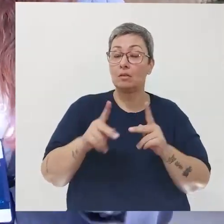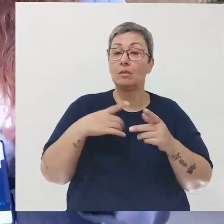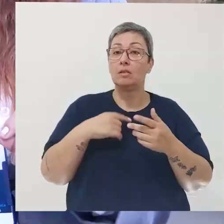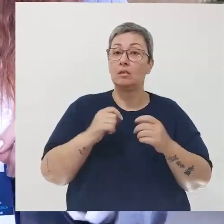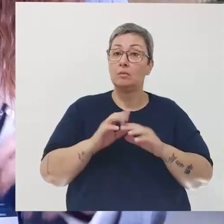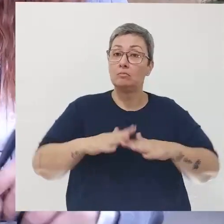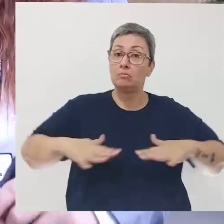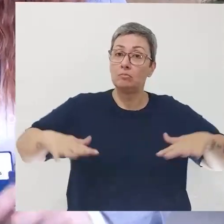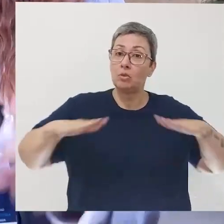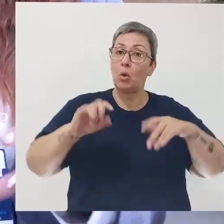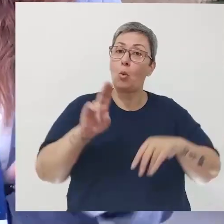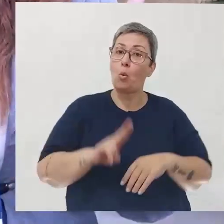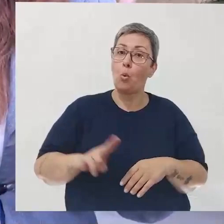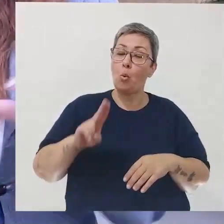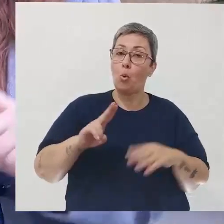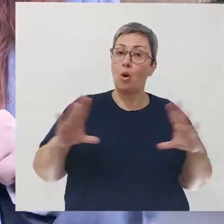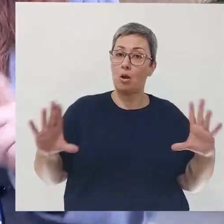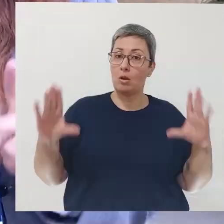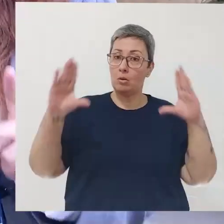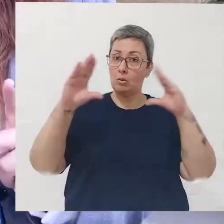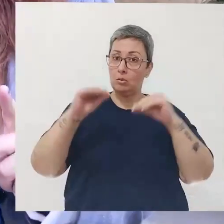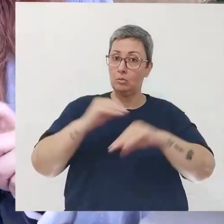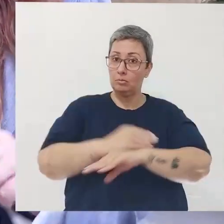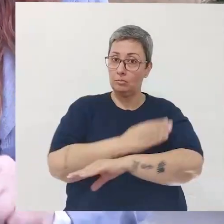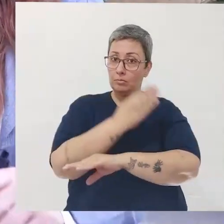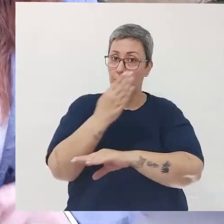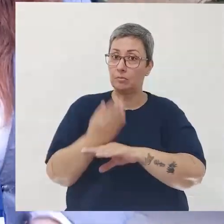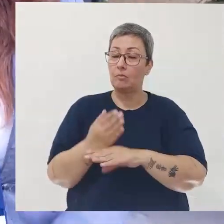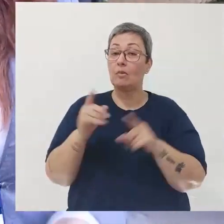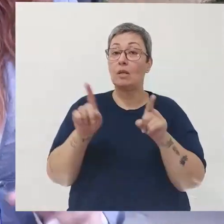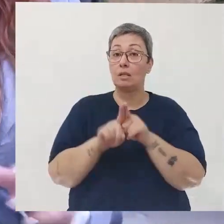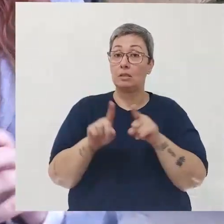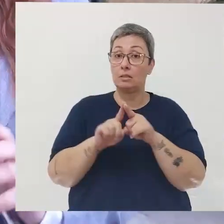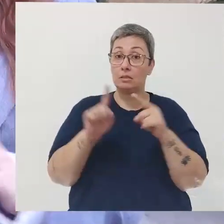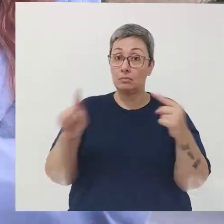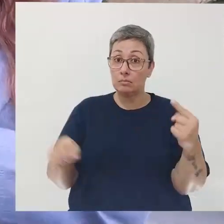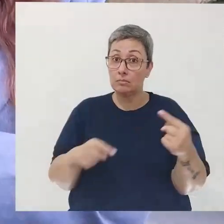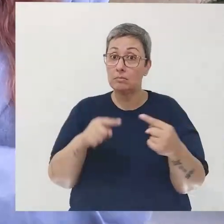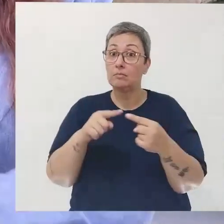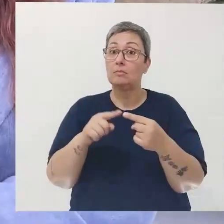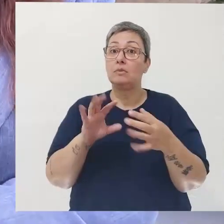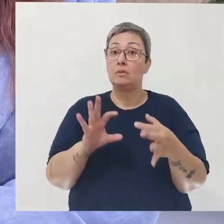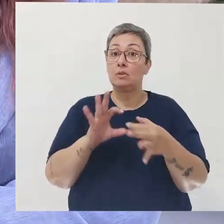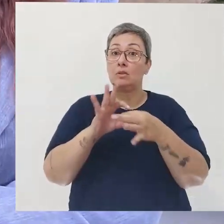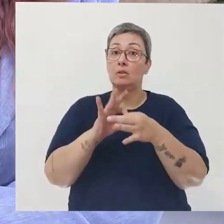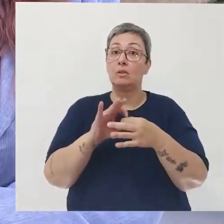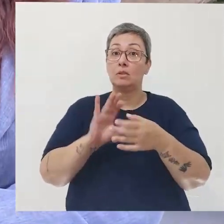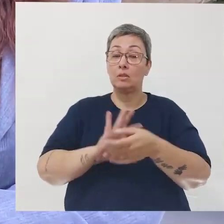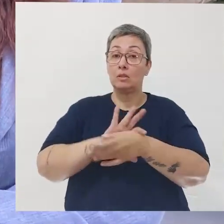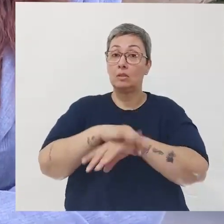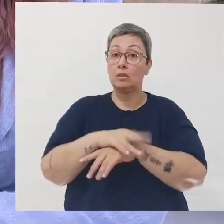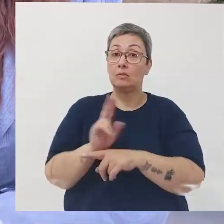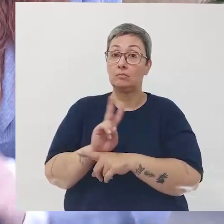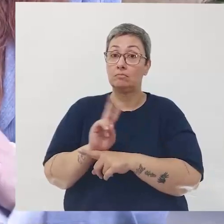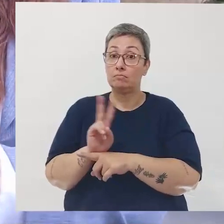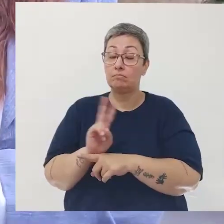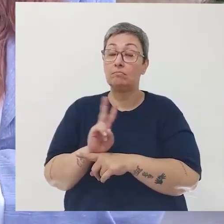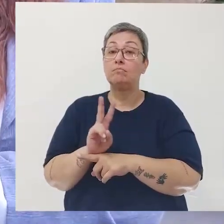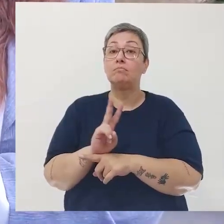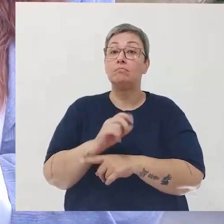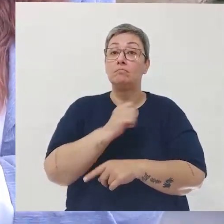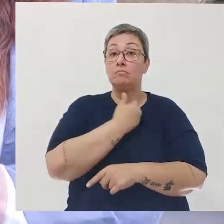desfrutar plenamente do espaço público no período noturno. Além de estar diretamente ligada à segurança pública,